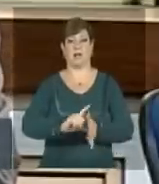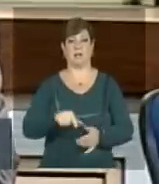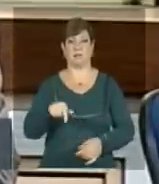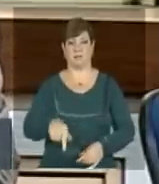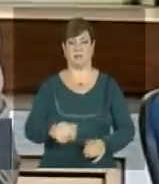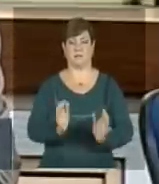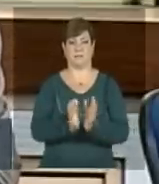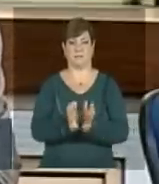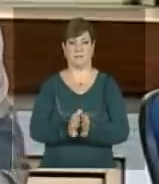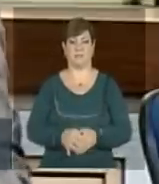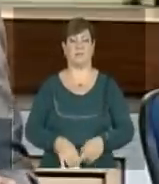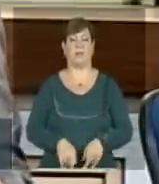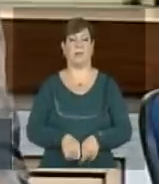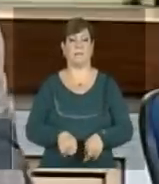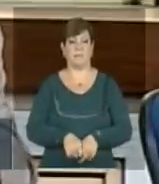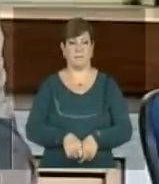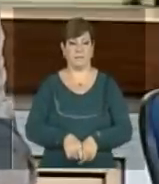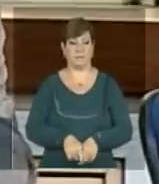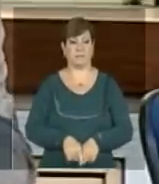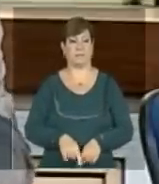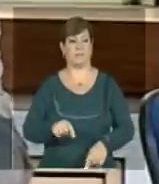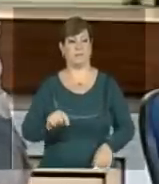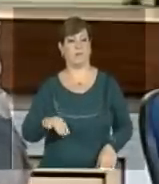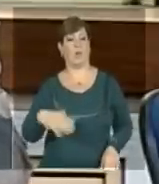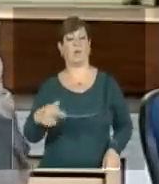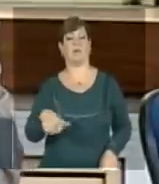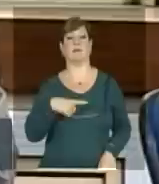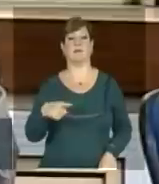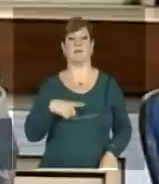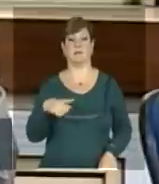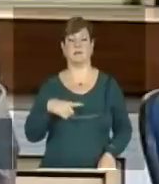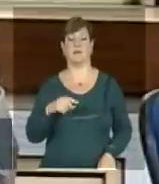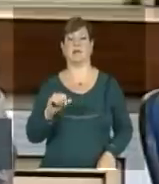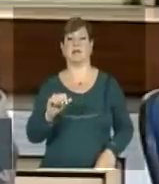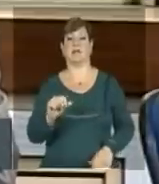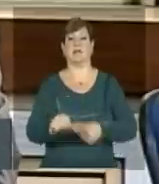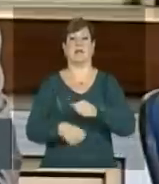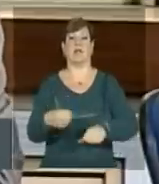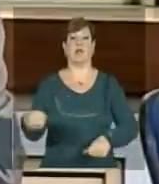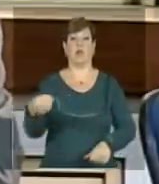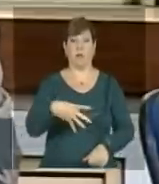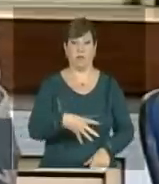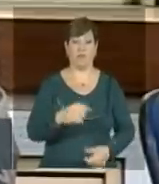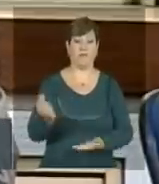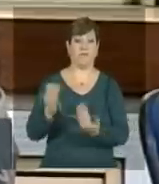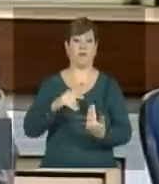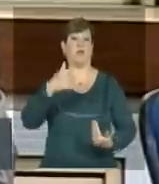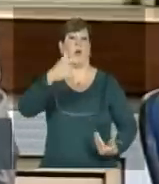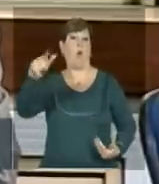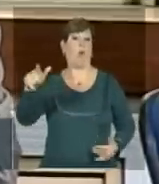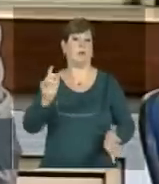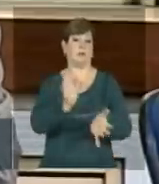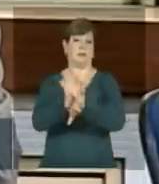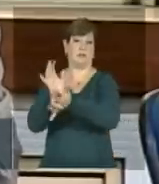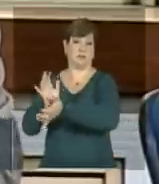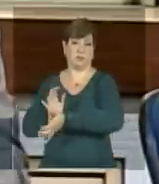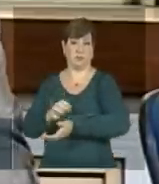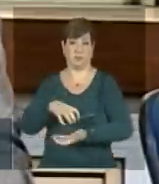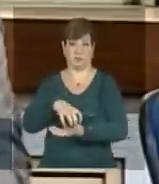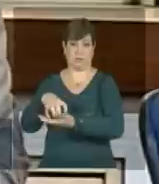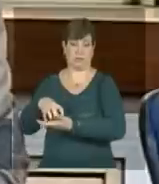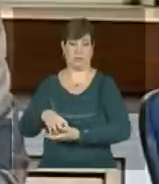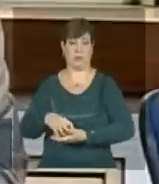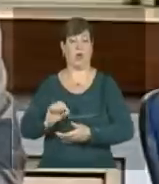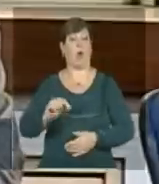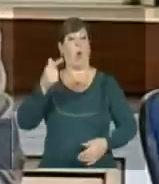também entendida quando a organização adota inovações provenientes de outras instituições. Outra